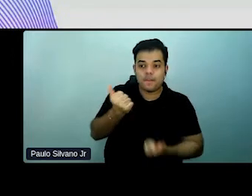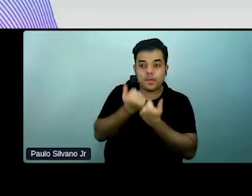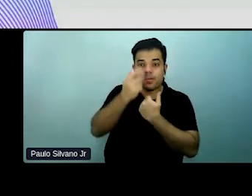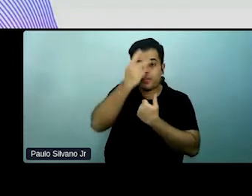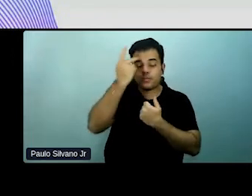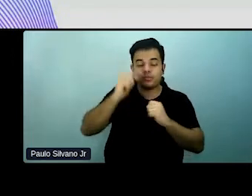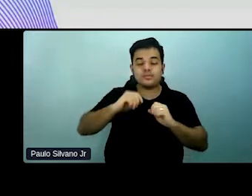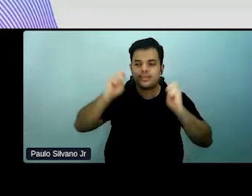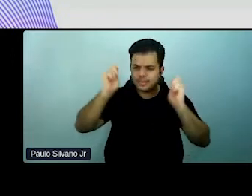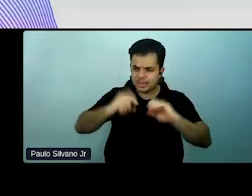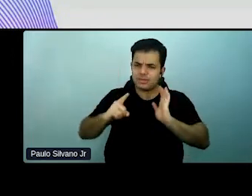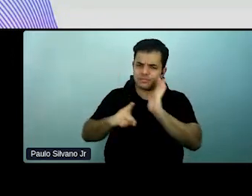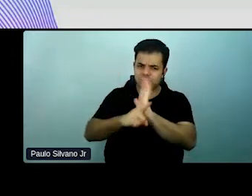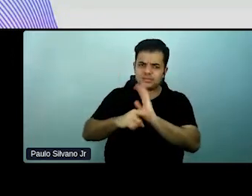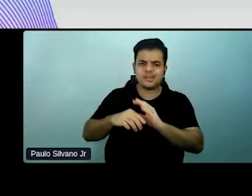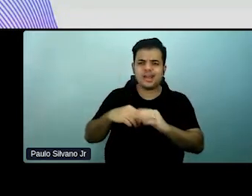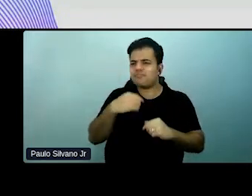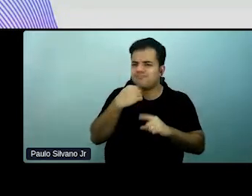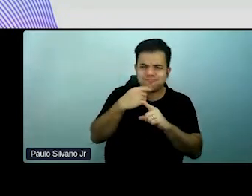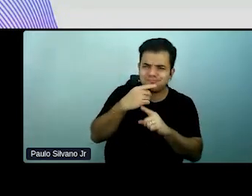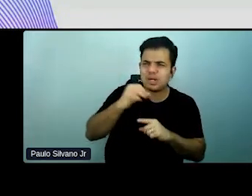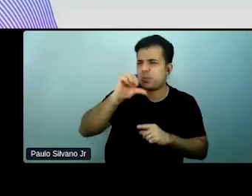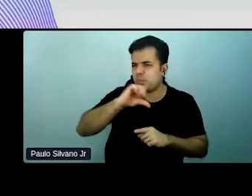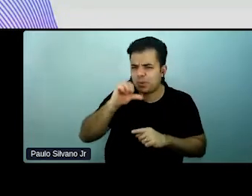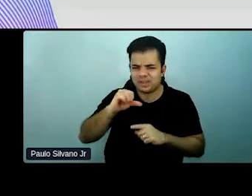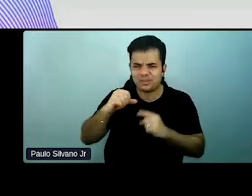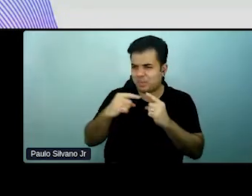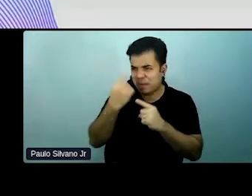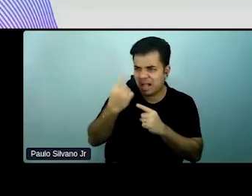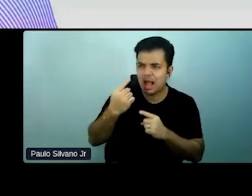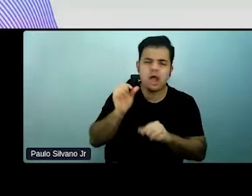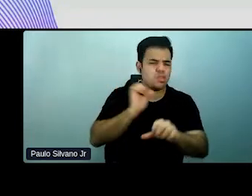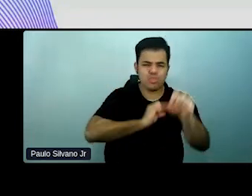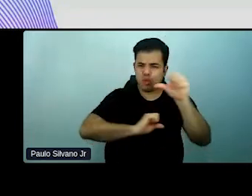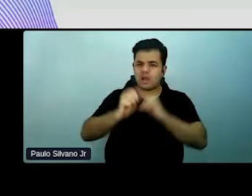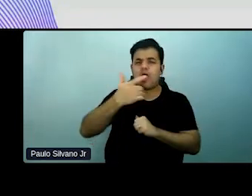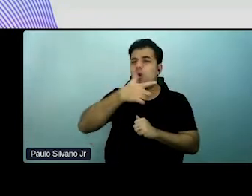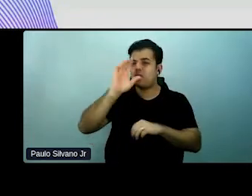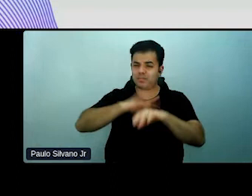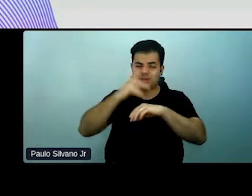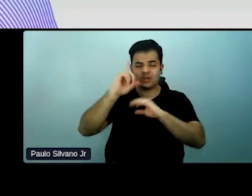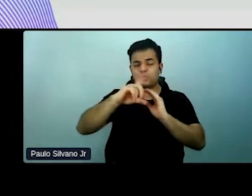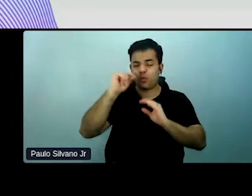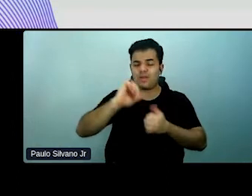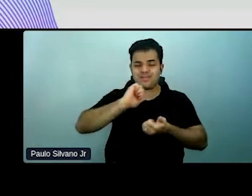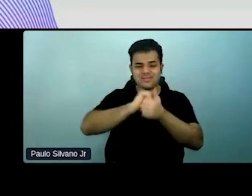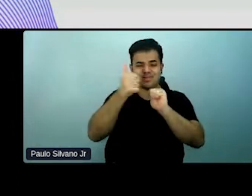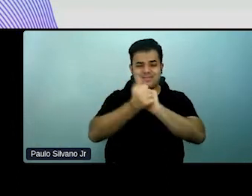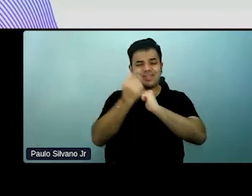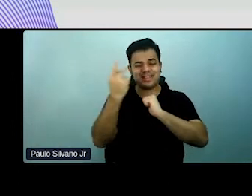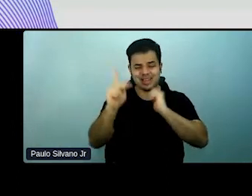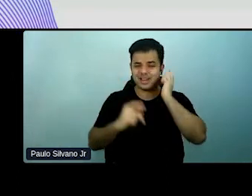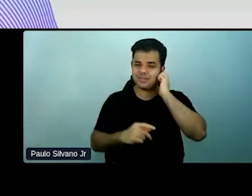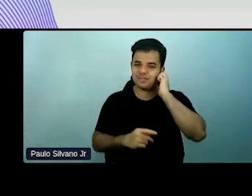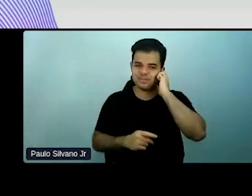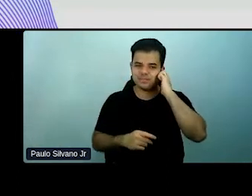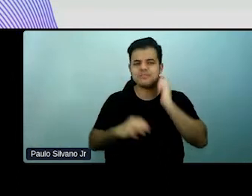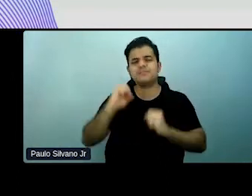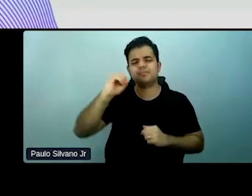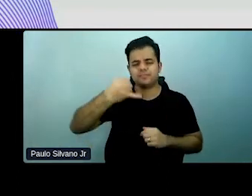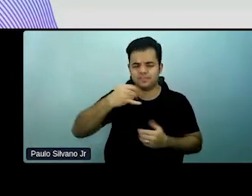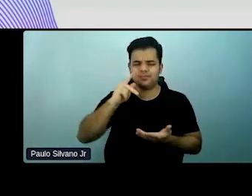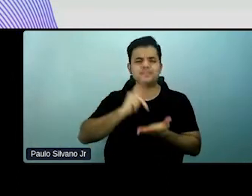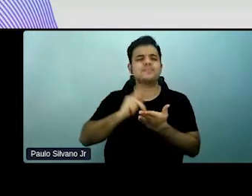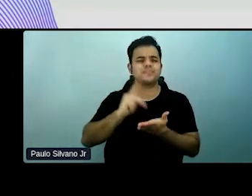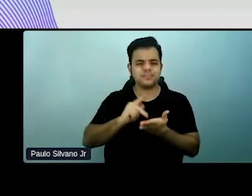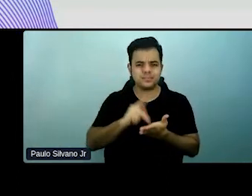faz sentido, de fato. E o que não está fazendo, a gente mudar, né, trazer outras opções que sejam adequadas. Sim, e